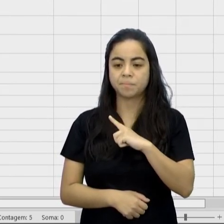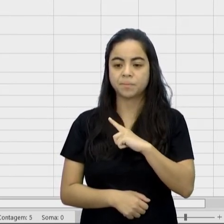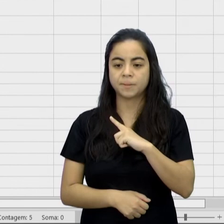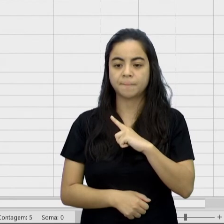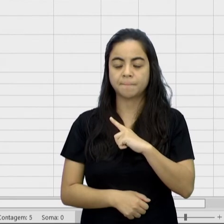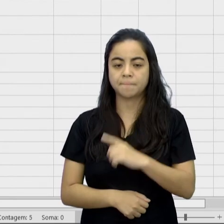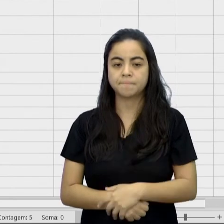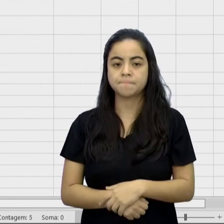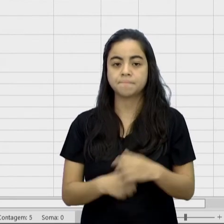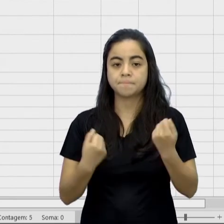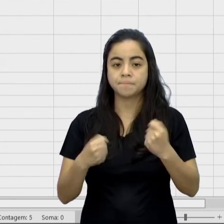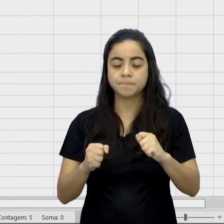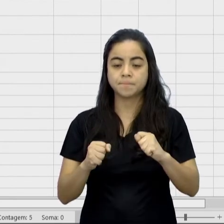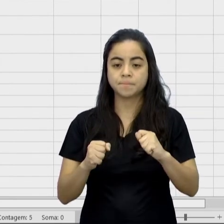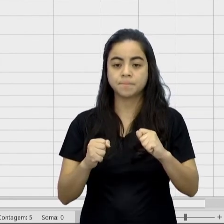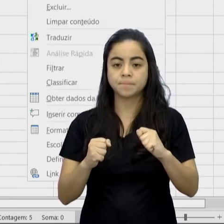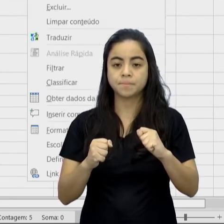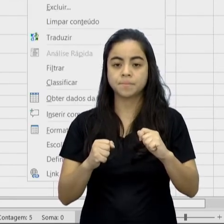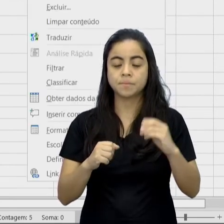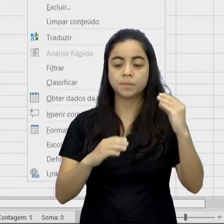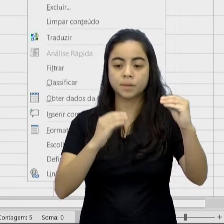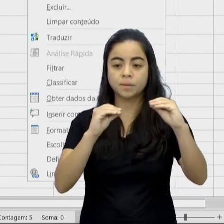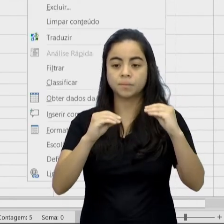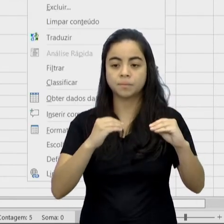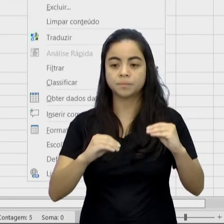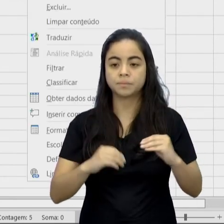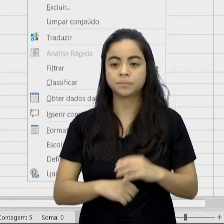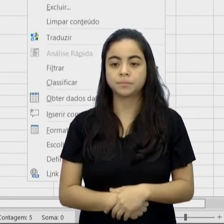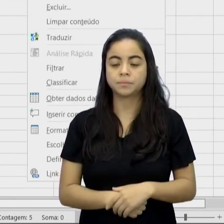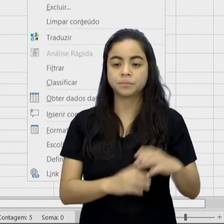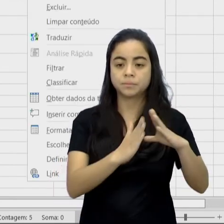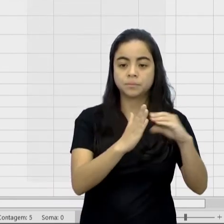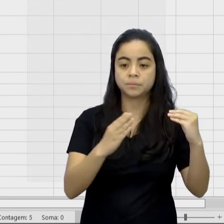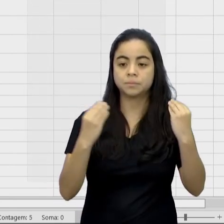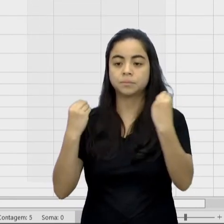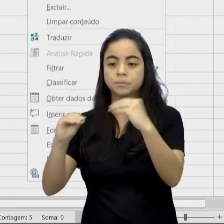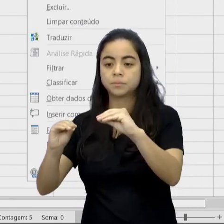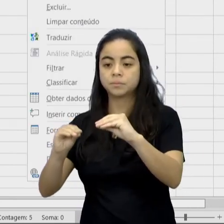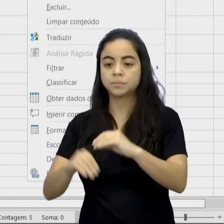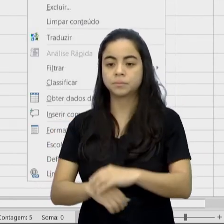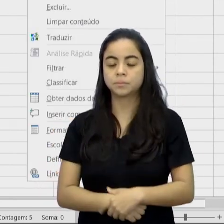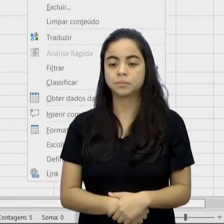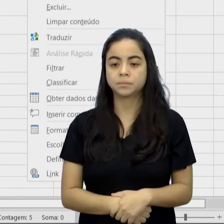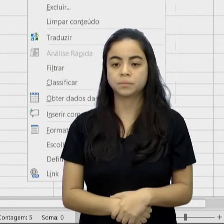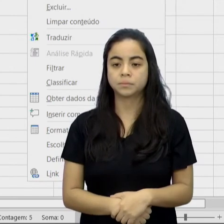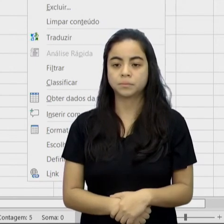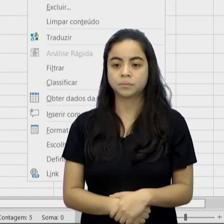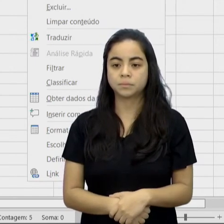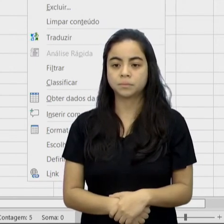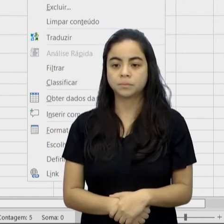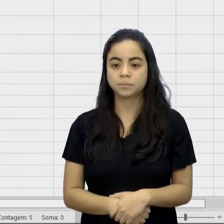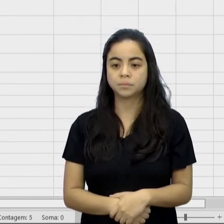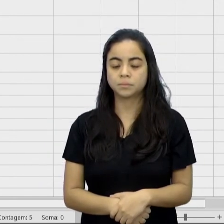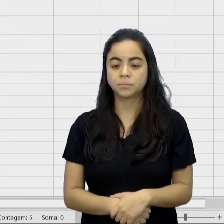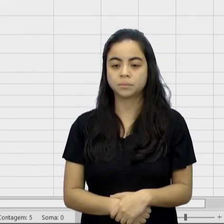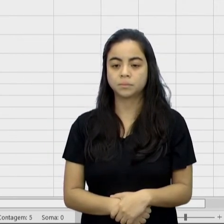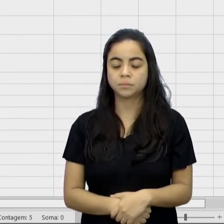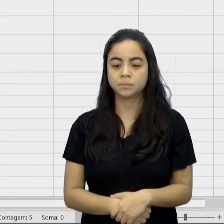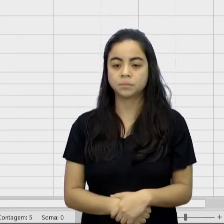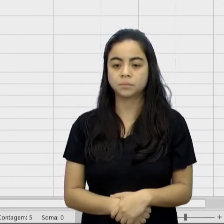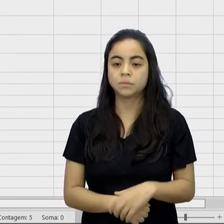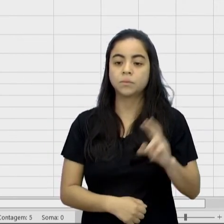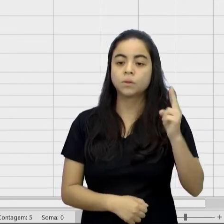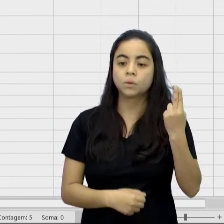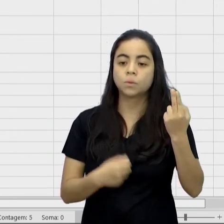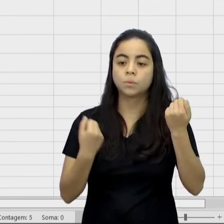você pode clicar com o da direita aqui, tá? Copiar e colar, tá vendo? Opa, copiar e colar. Ou